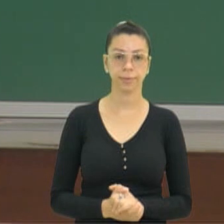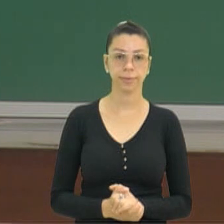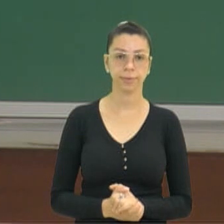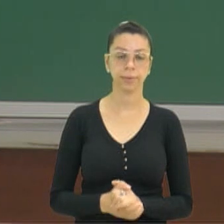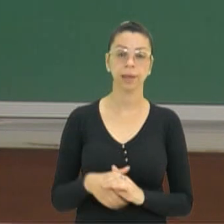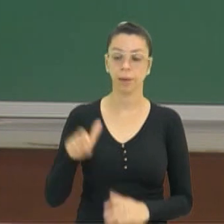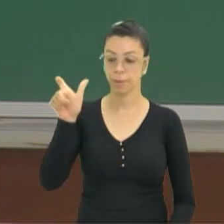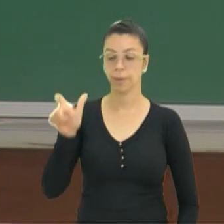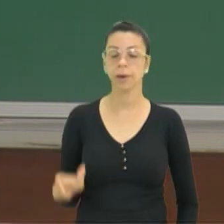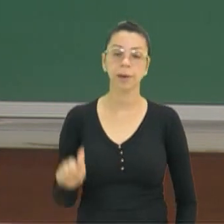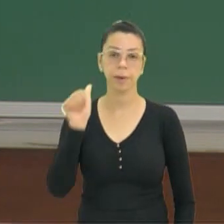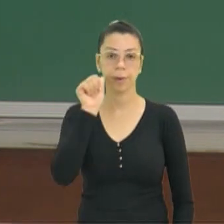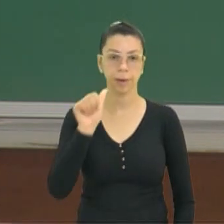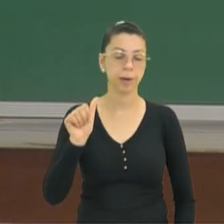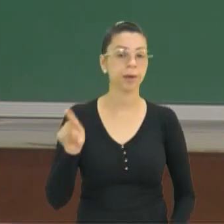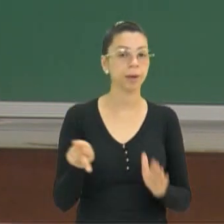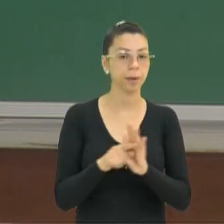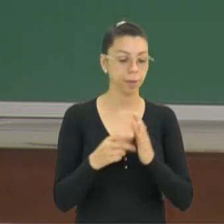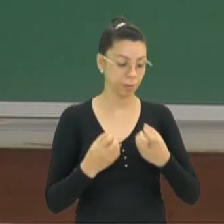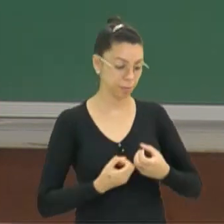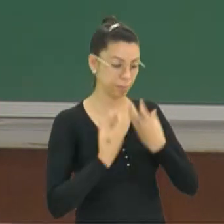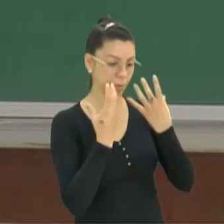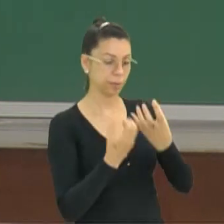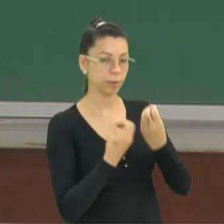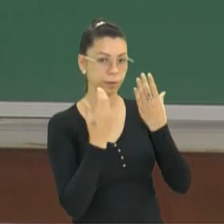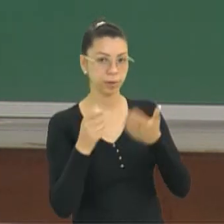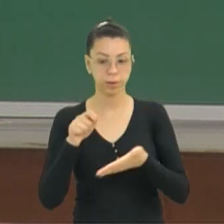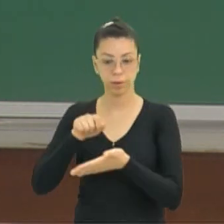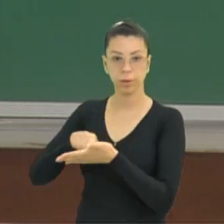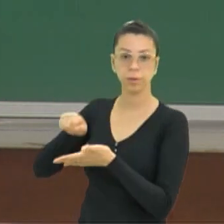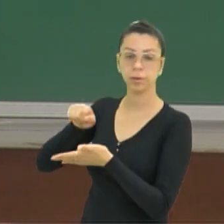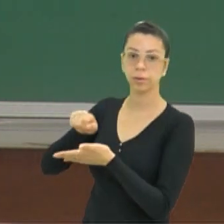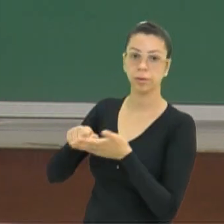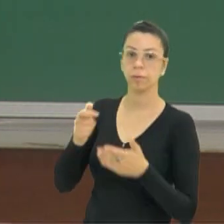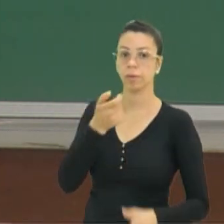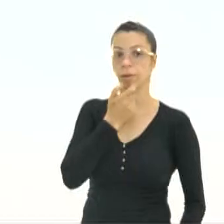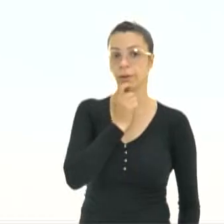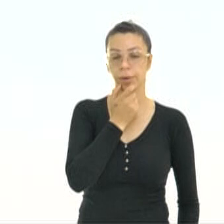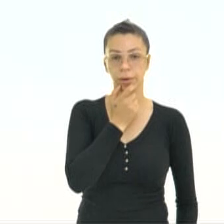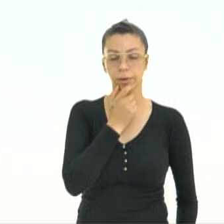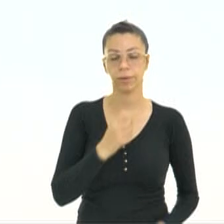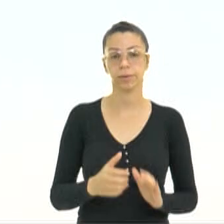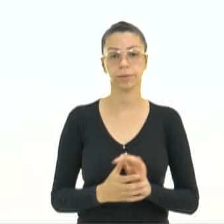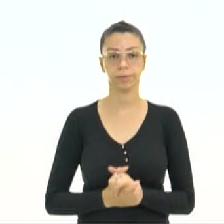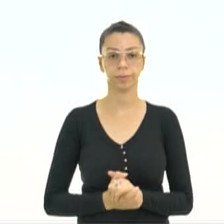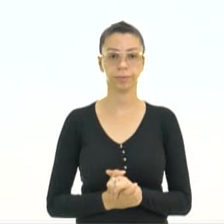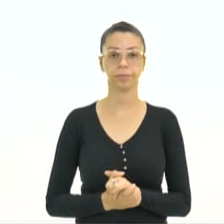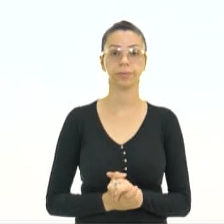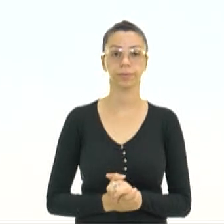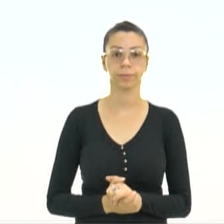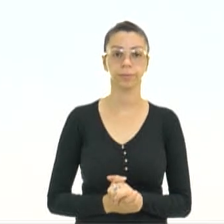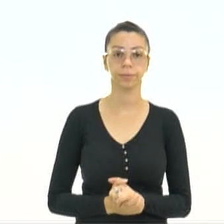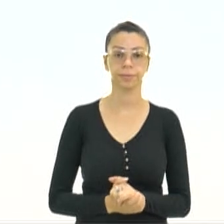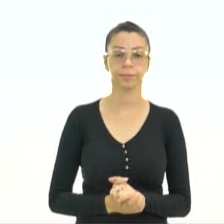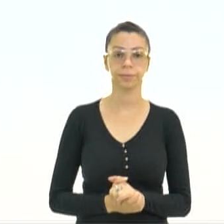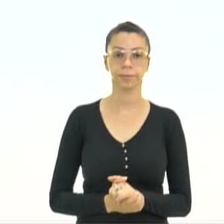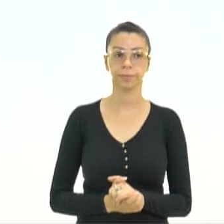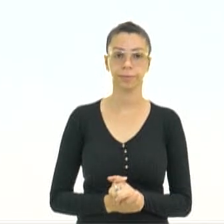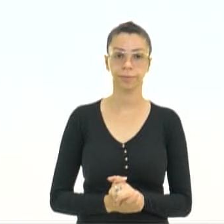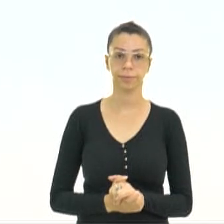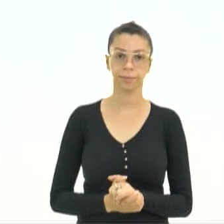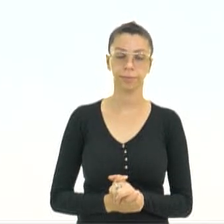uma poetisa e escritora inglesa. She is the oldest from the 3 Bronte